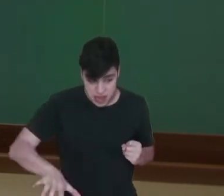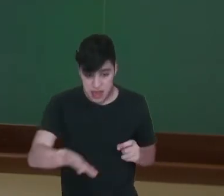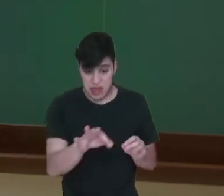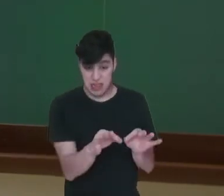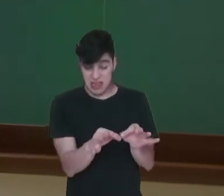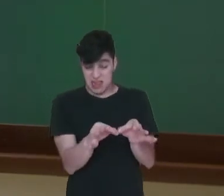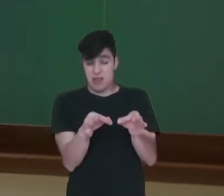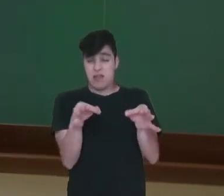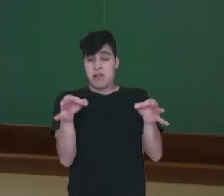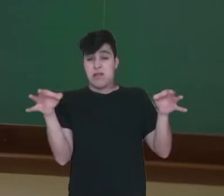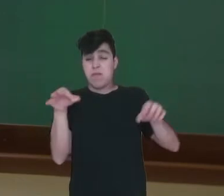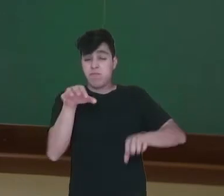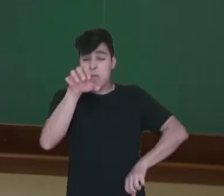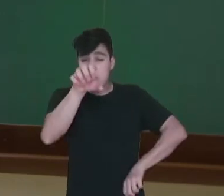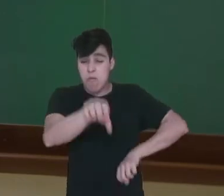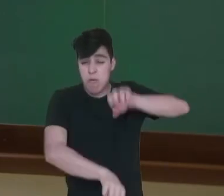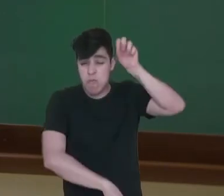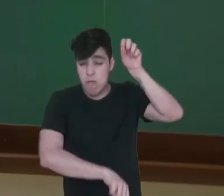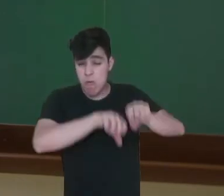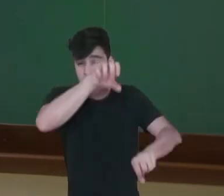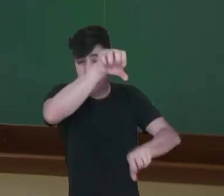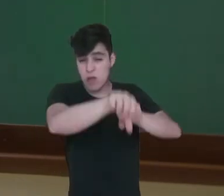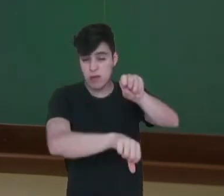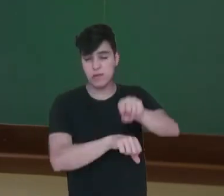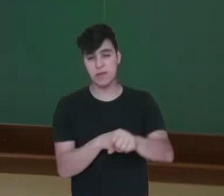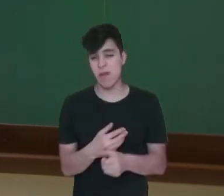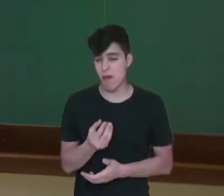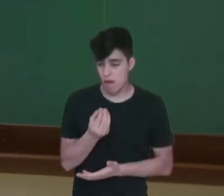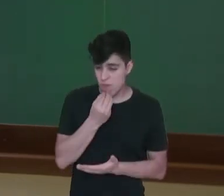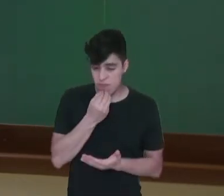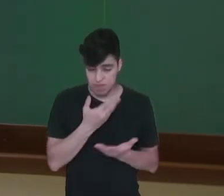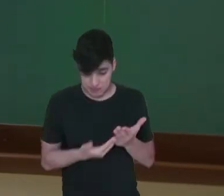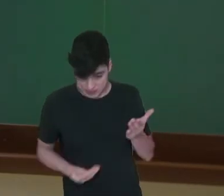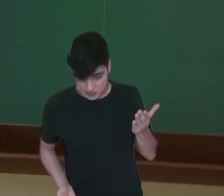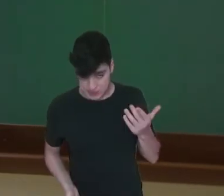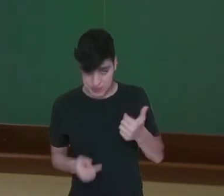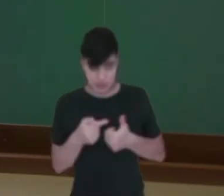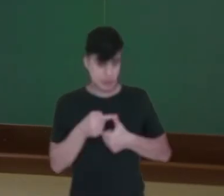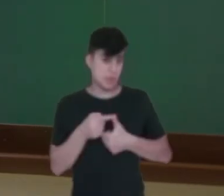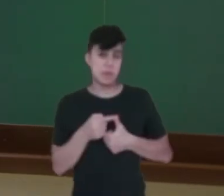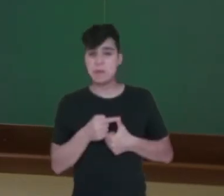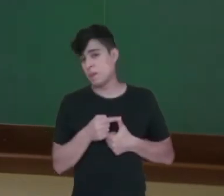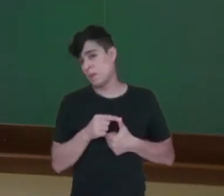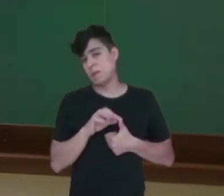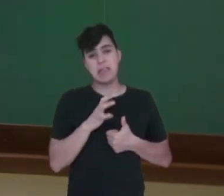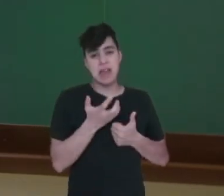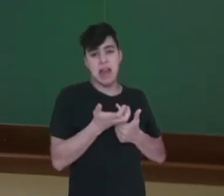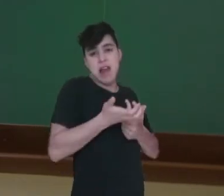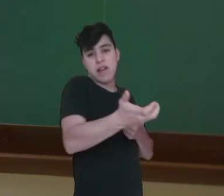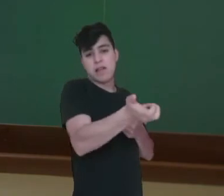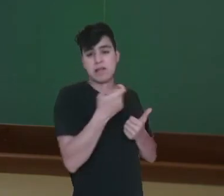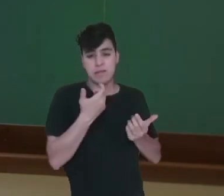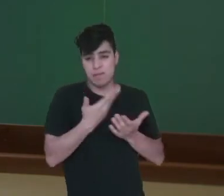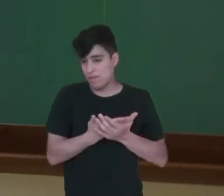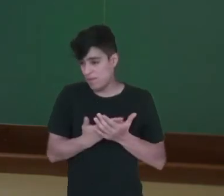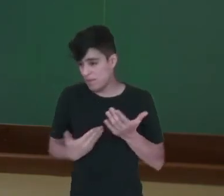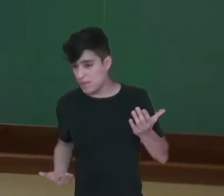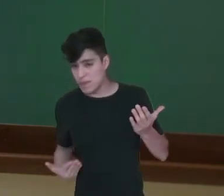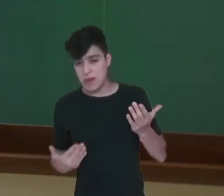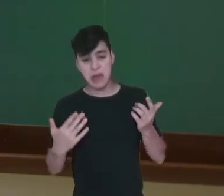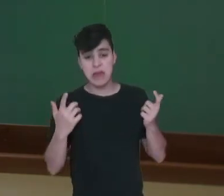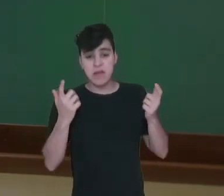vegetação sendo retirada da floresta. E claro, perde-se ali muitas espécies, perde-se a condição de